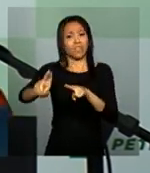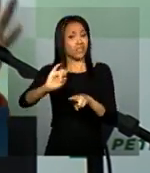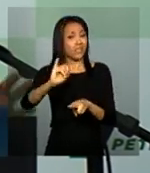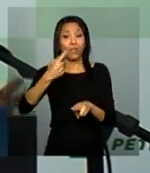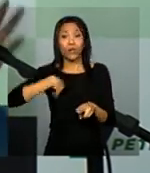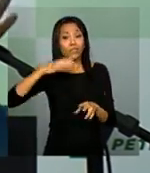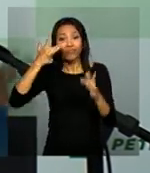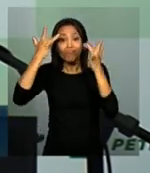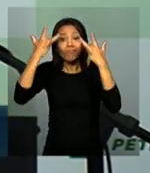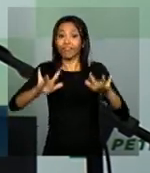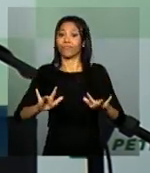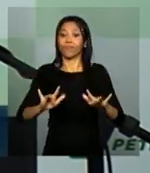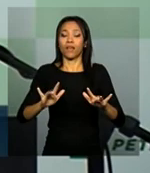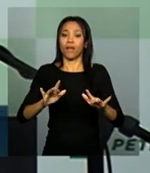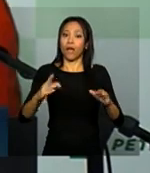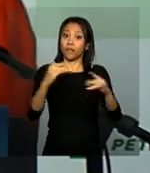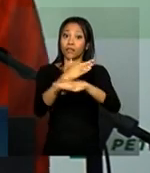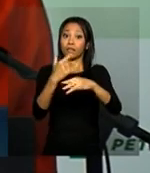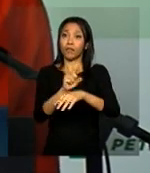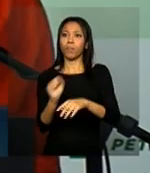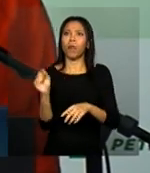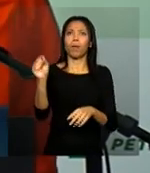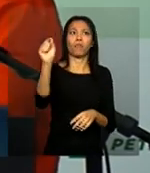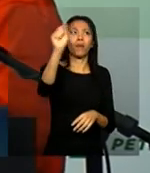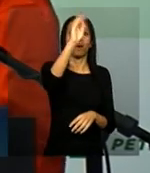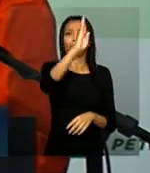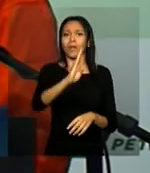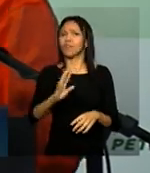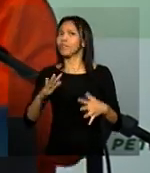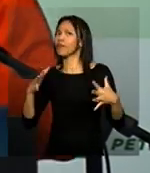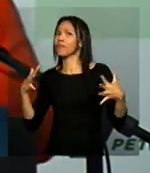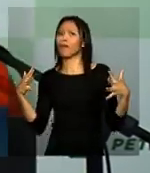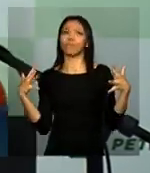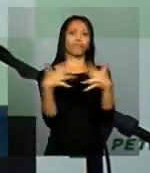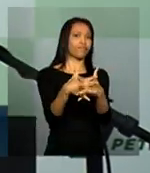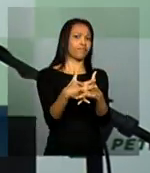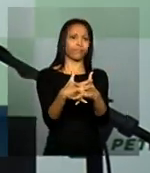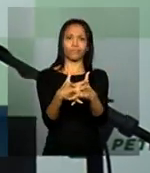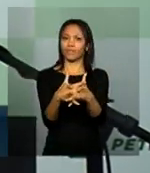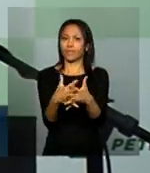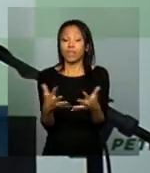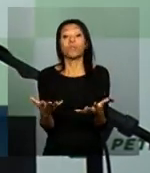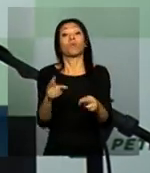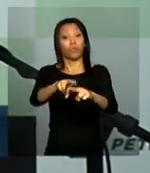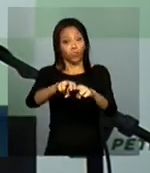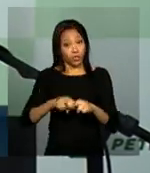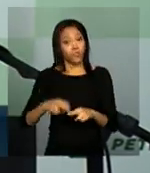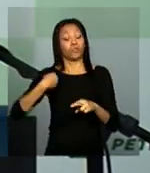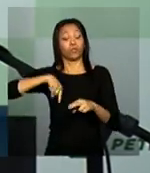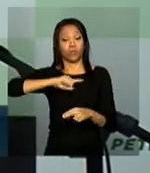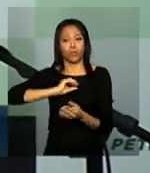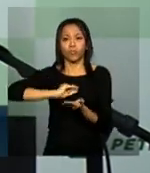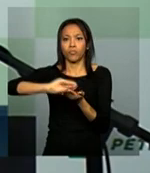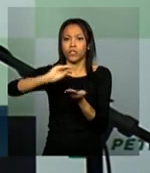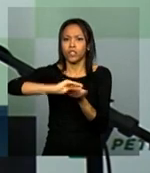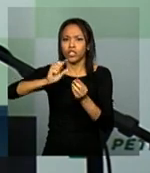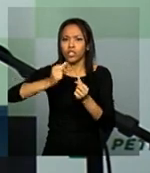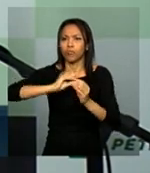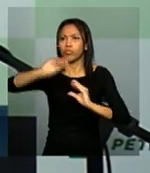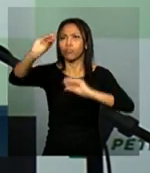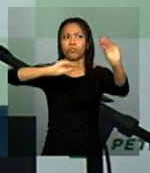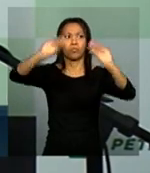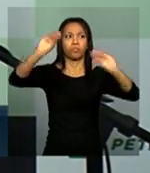urbana, as cidades brasileiras vão virar o caos. Por isso que nós estamos fazendo esse investimento em